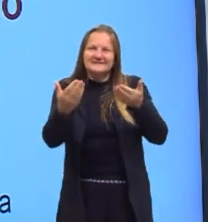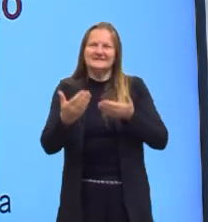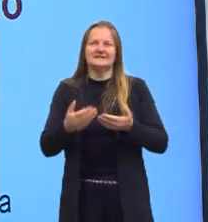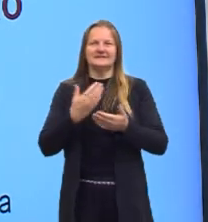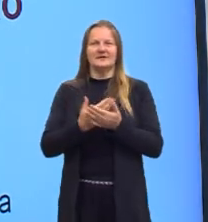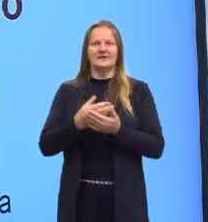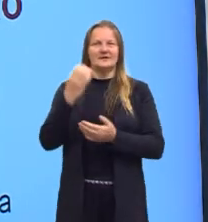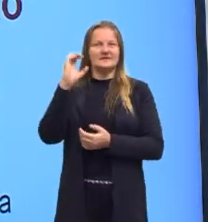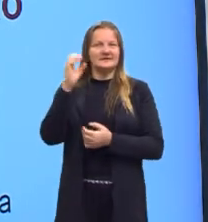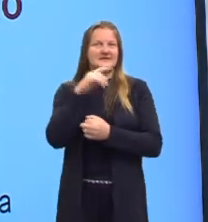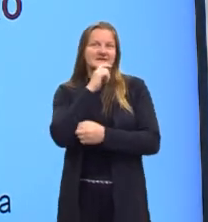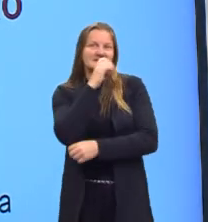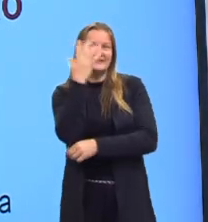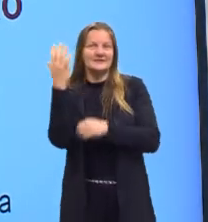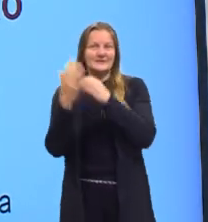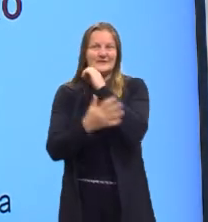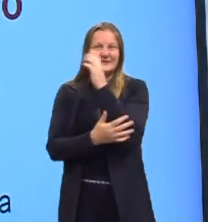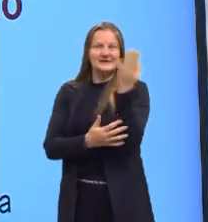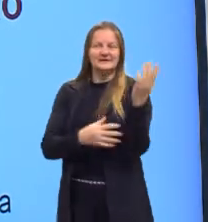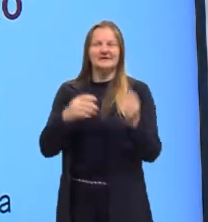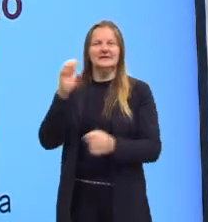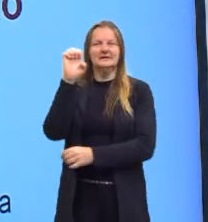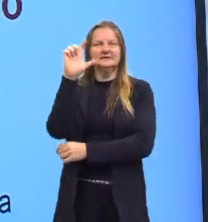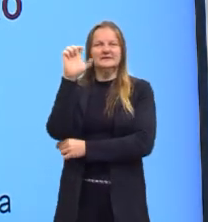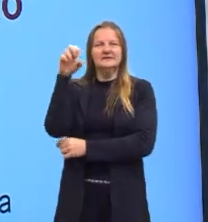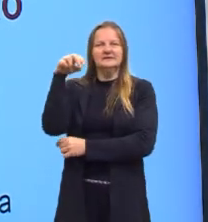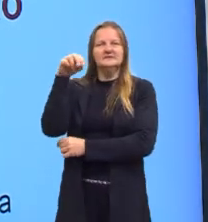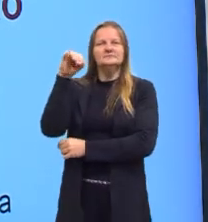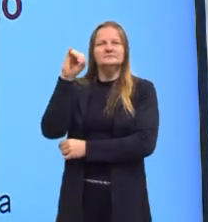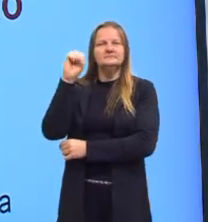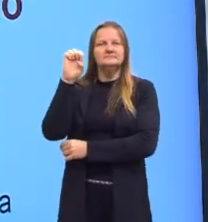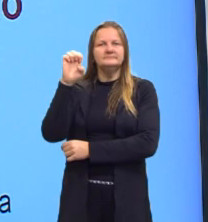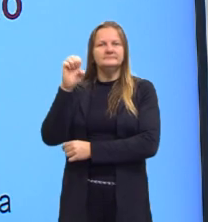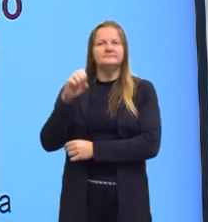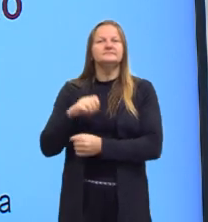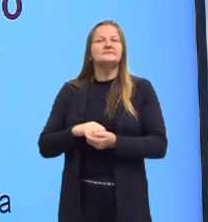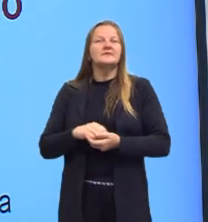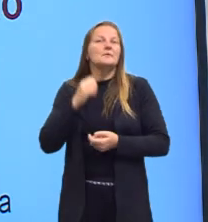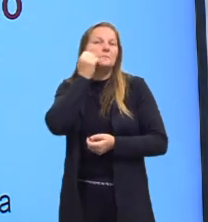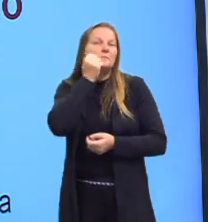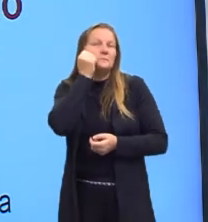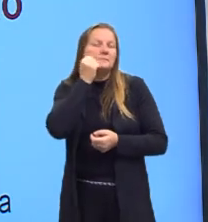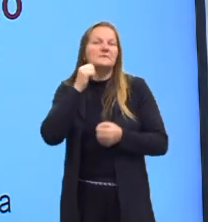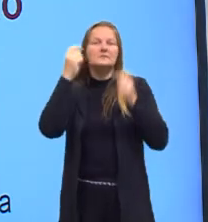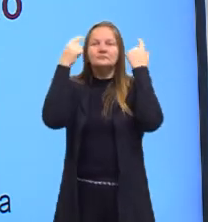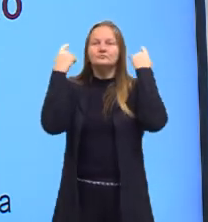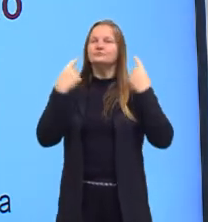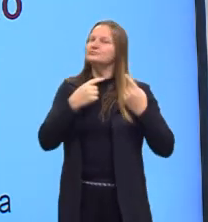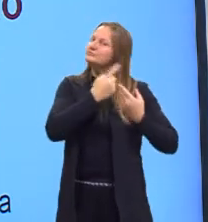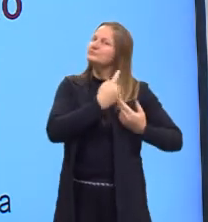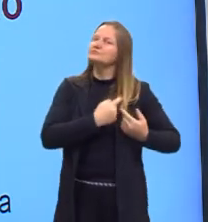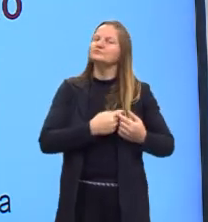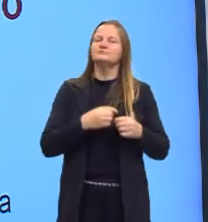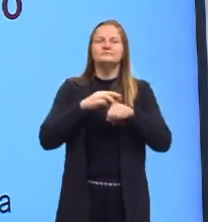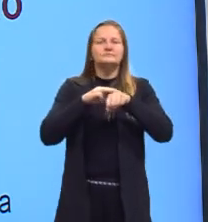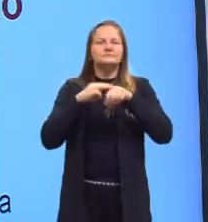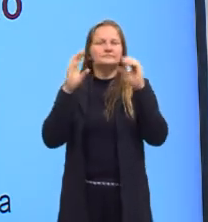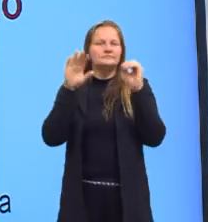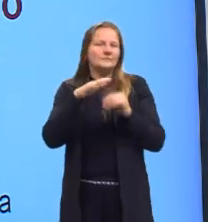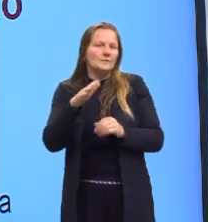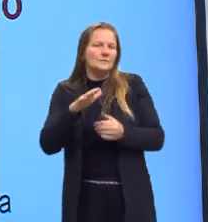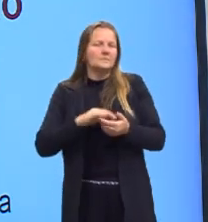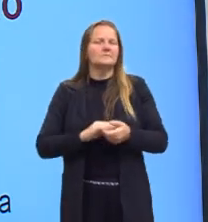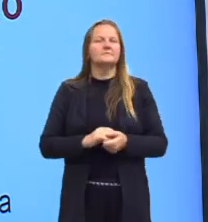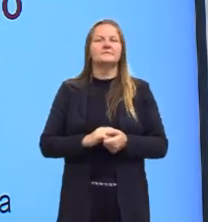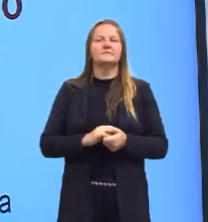aula de ciências natureza Eu me chamo Elenice Pereira sou uma mulher negra cabelos crespos castanhos médios